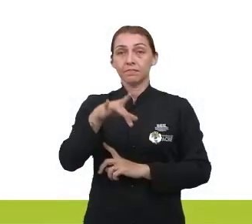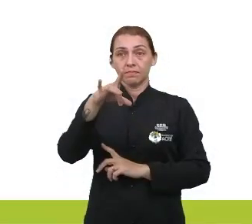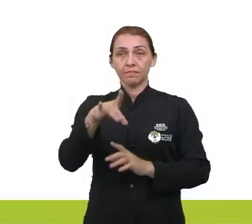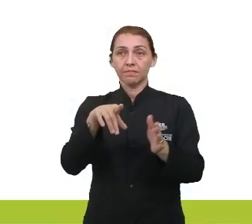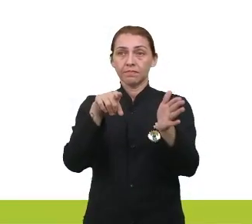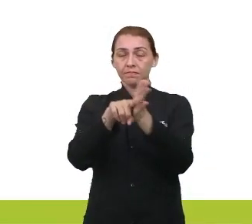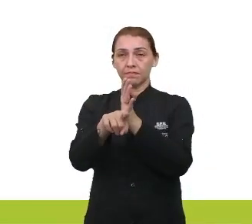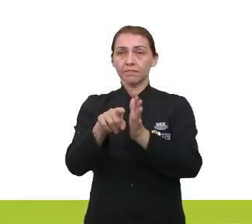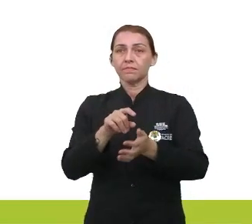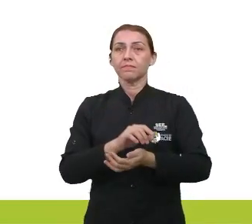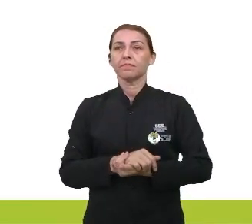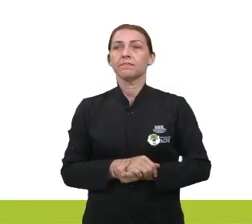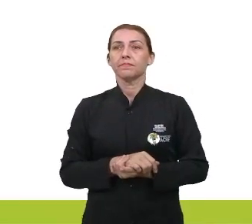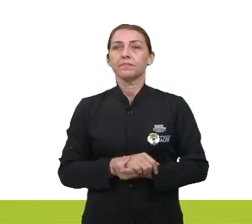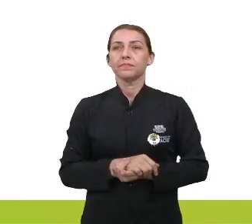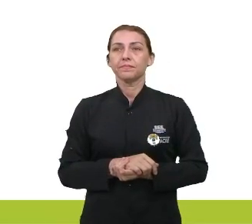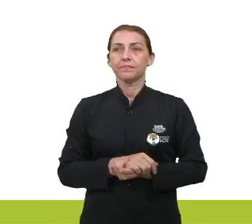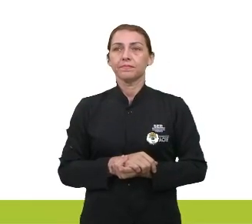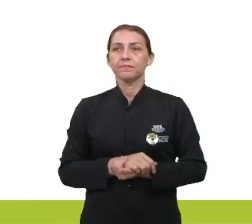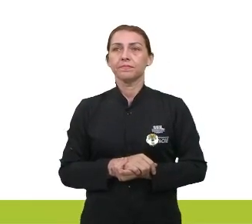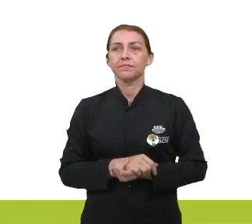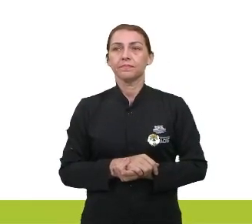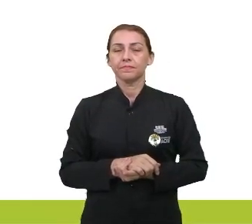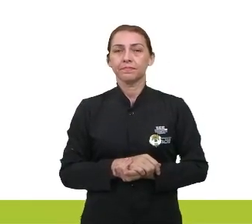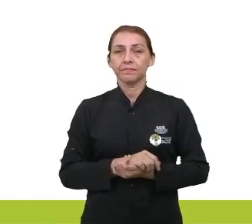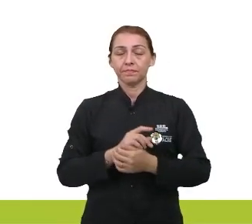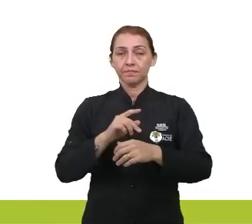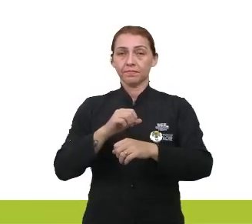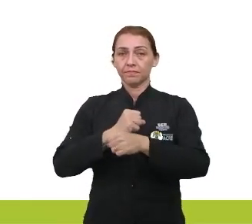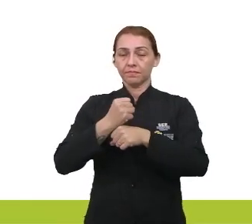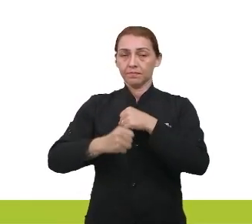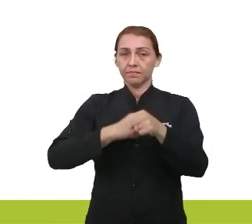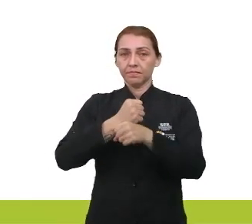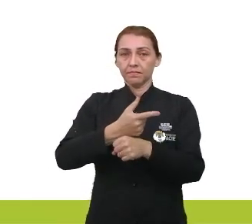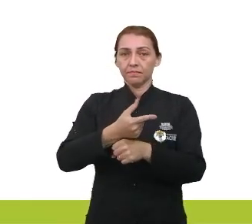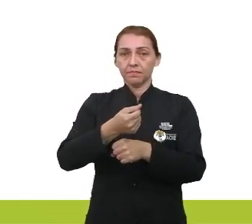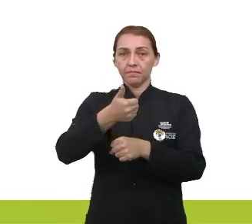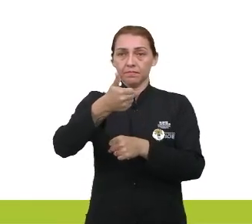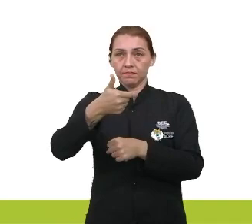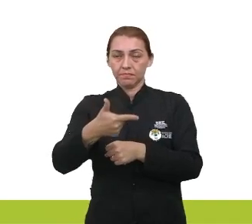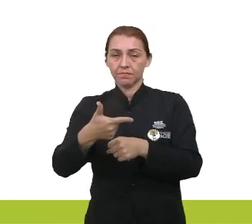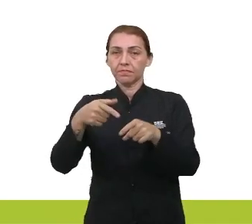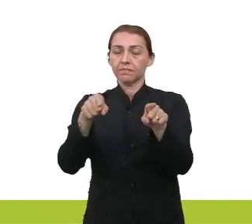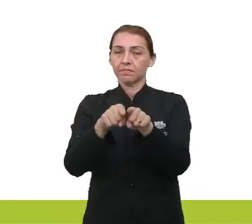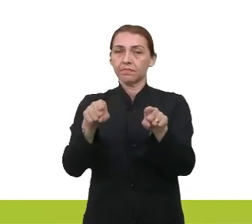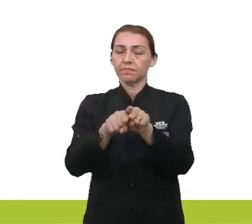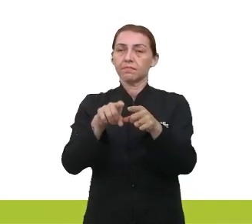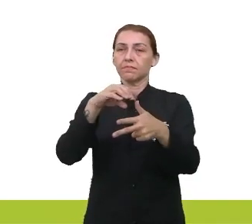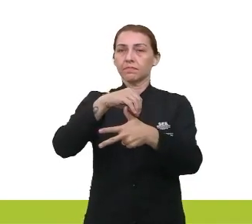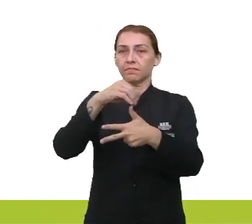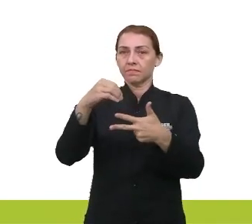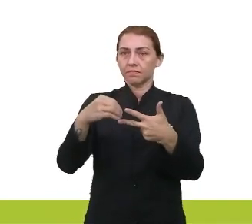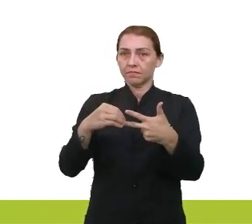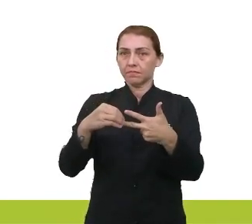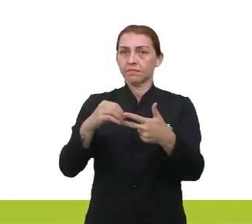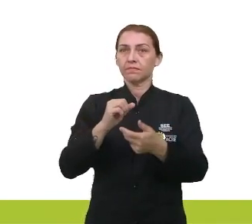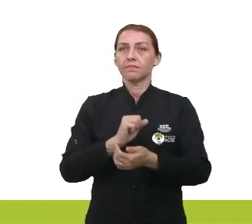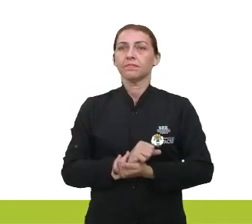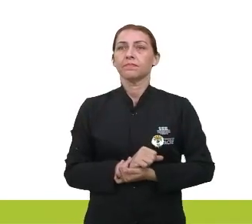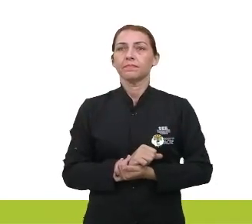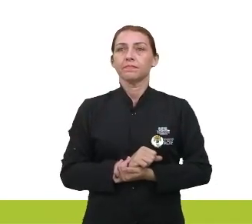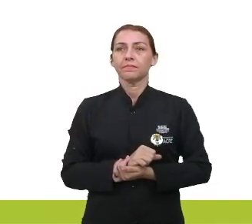última questão. Essa daqui, ela é do ano de 2012, também do Exame Nacional do Ensino Médio, o